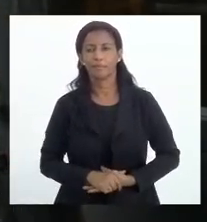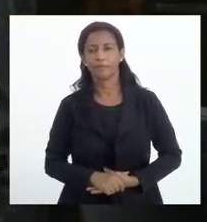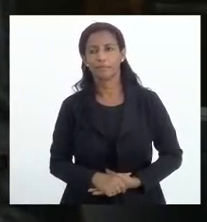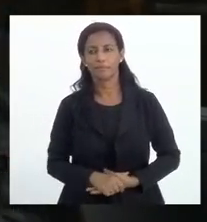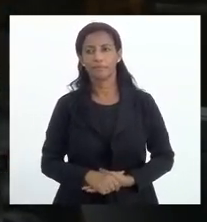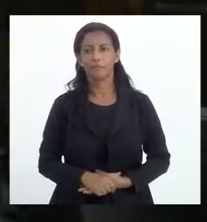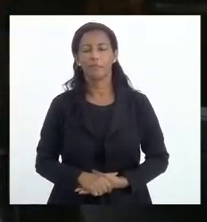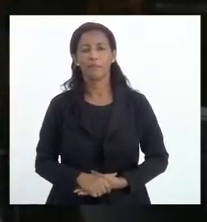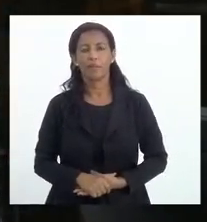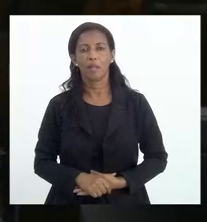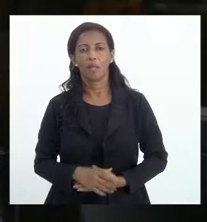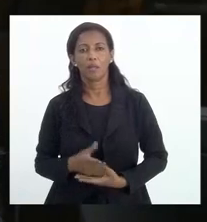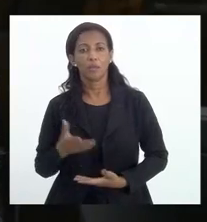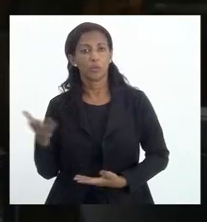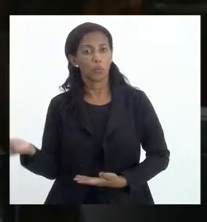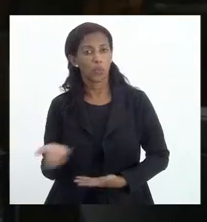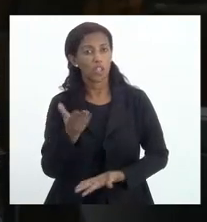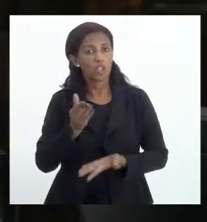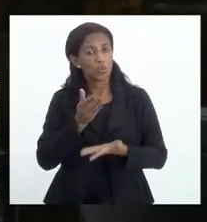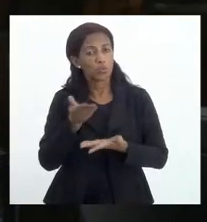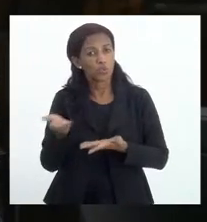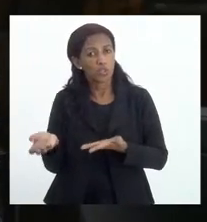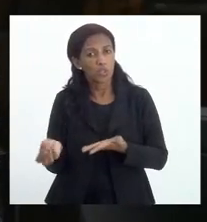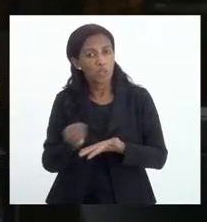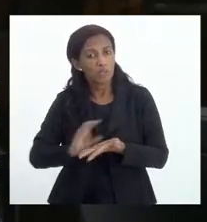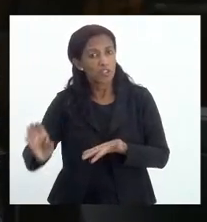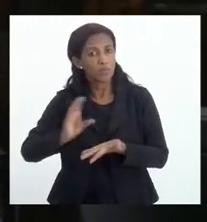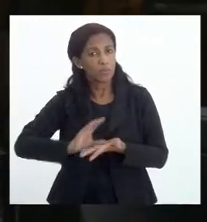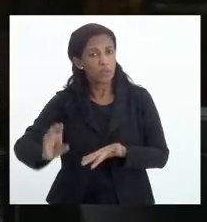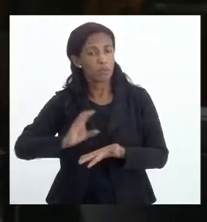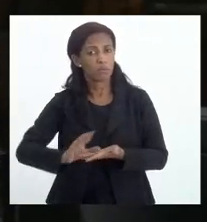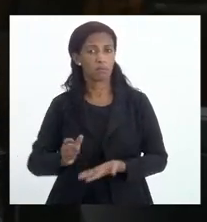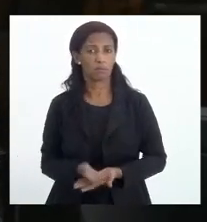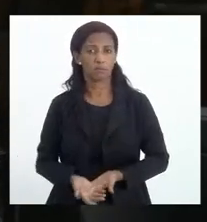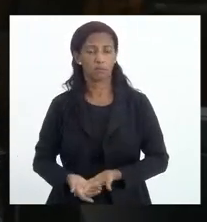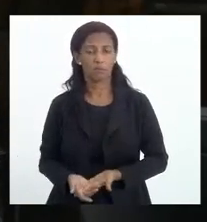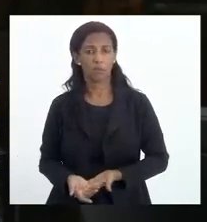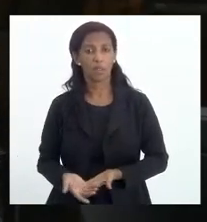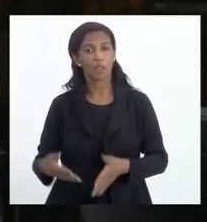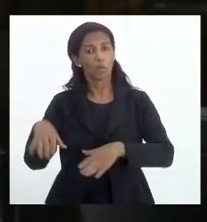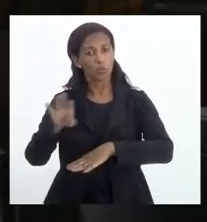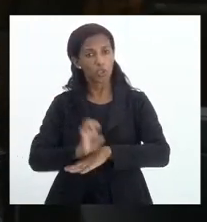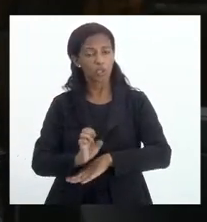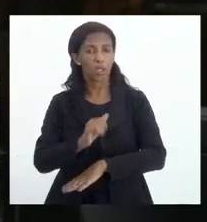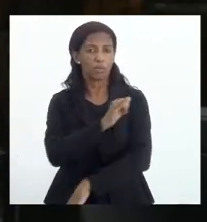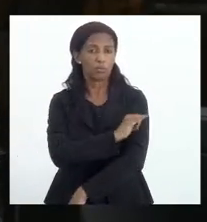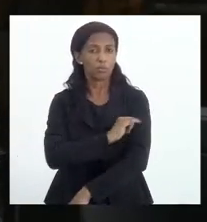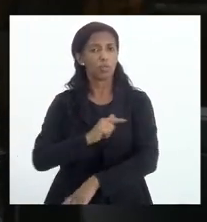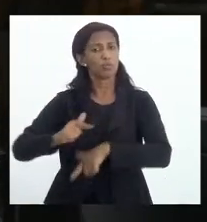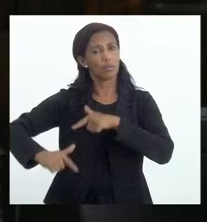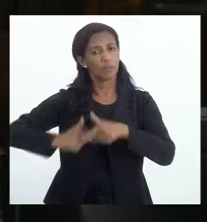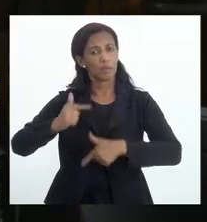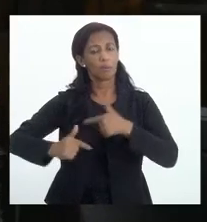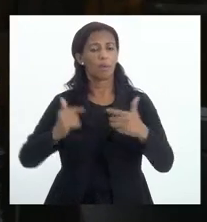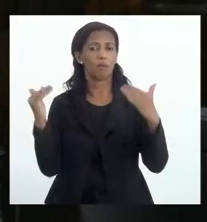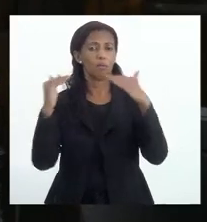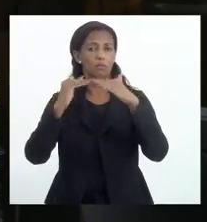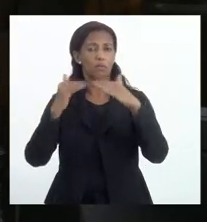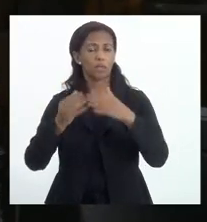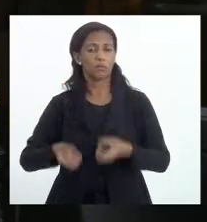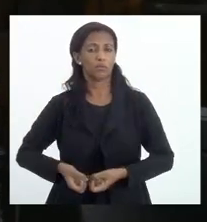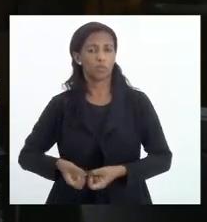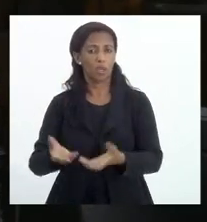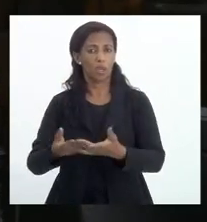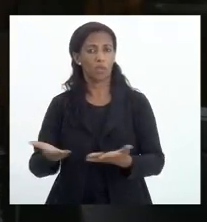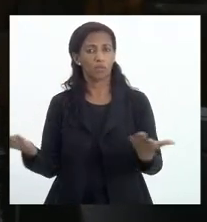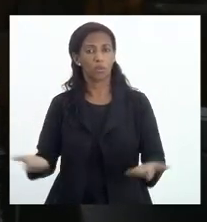um ritmo de investimento. Então, quer dizer, de certa forma, o Estado do Rio de Janeiro já vem trabalhando no teto de gastos. Agora ele vai